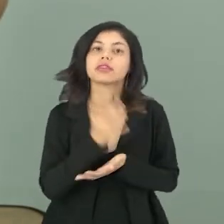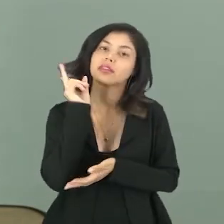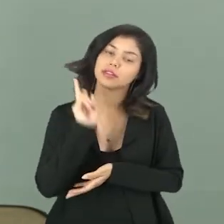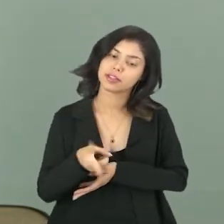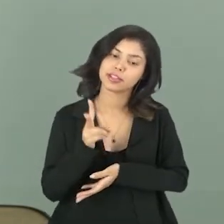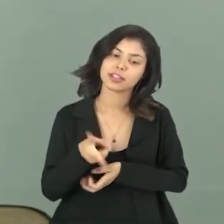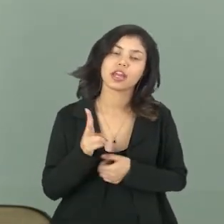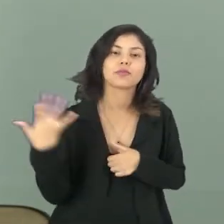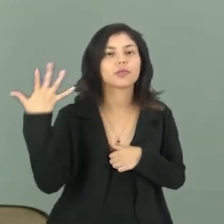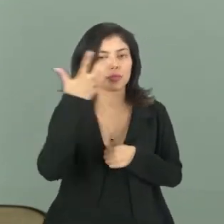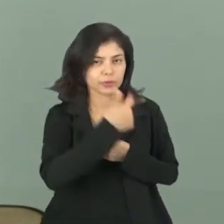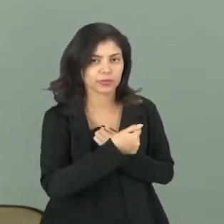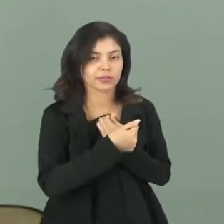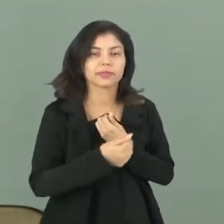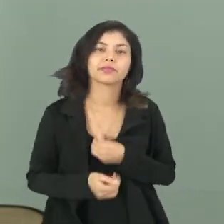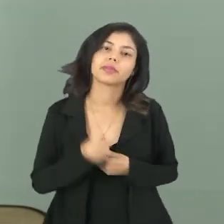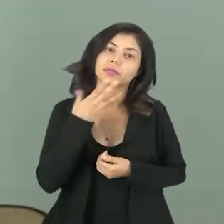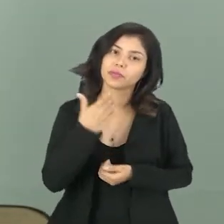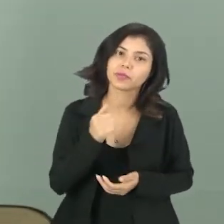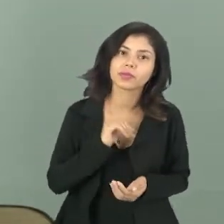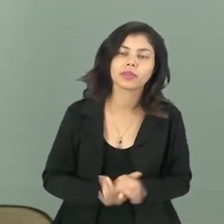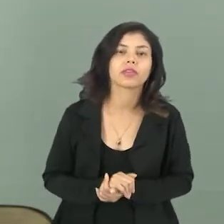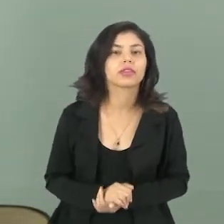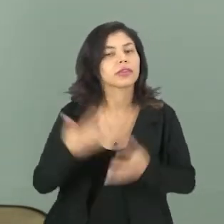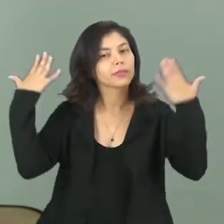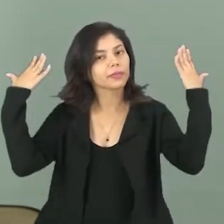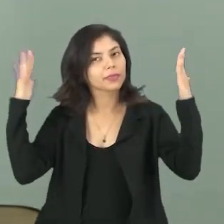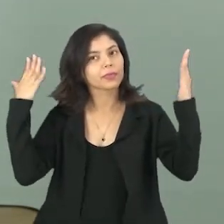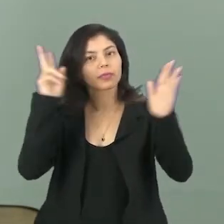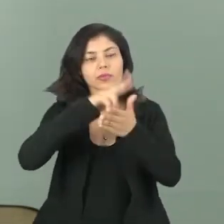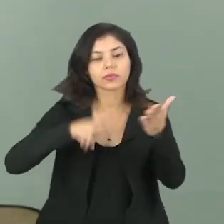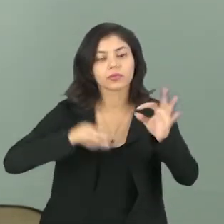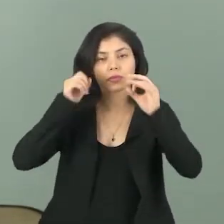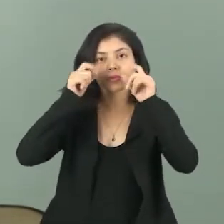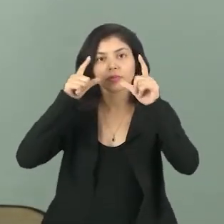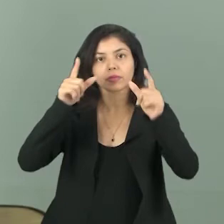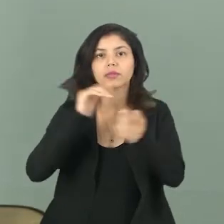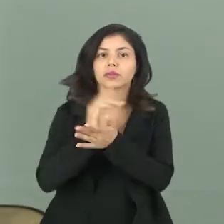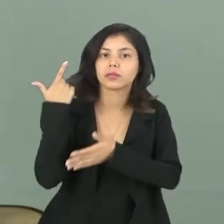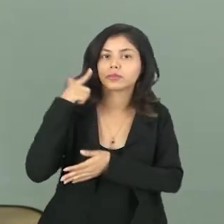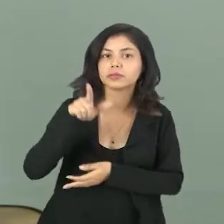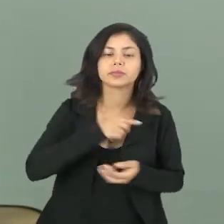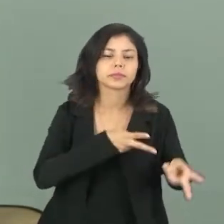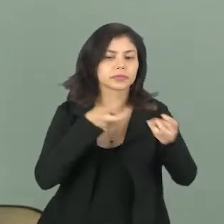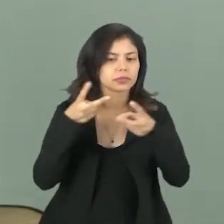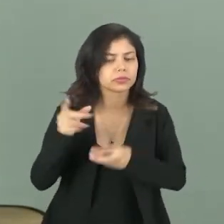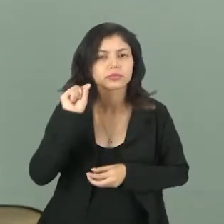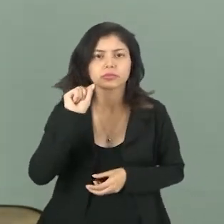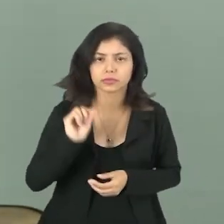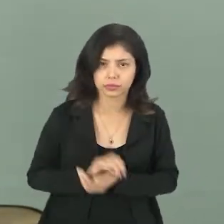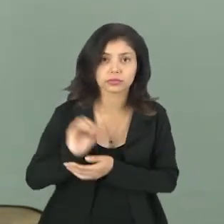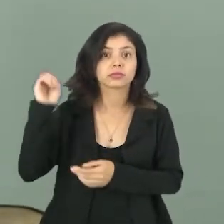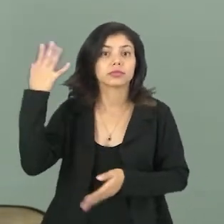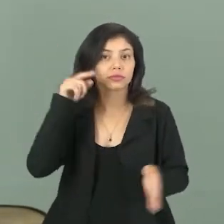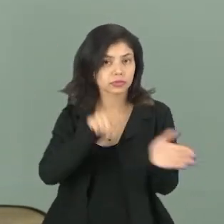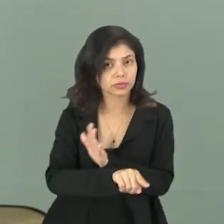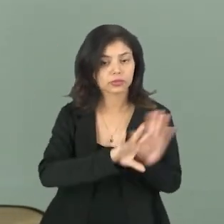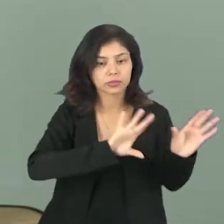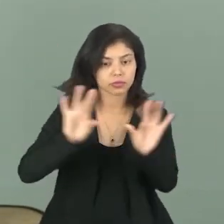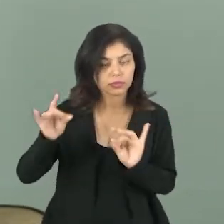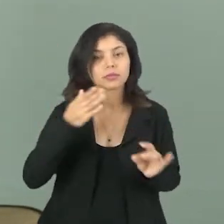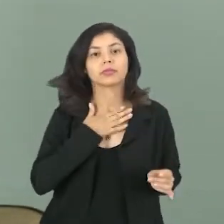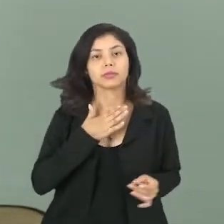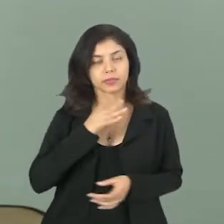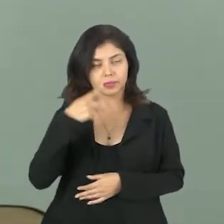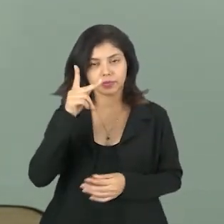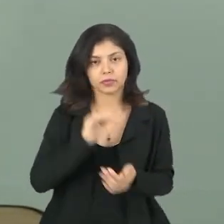o filho é sempre o mais belo muito bem Vocês estão de parabéns leram com atenção conseguiram perceber o que estava sendo perguntado